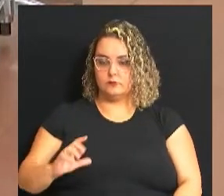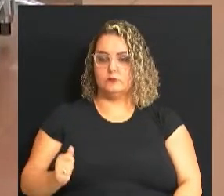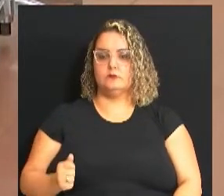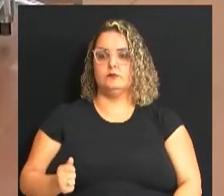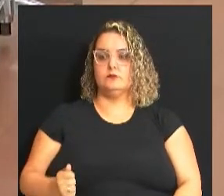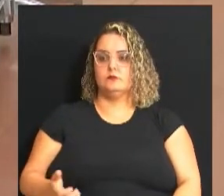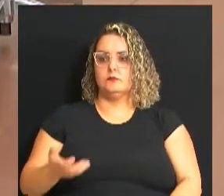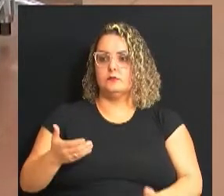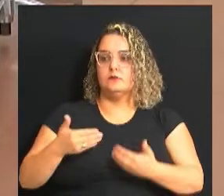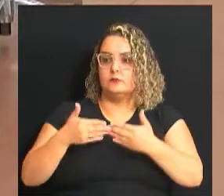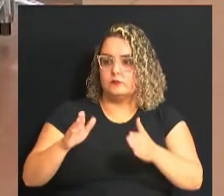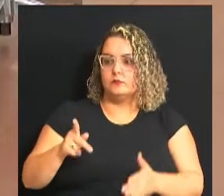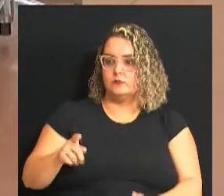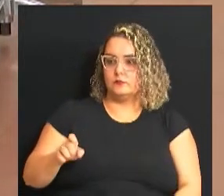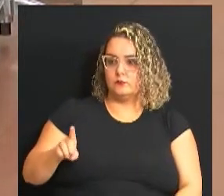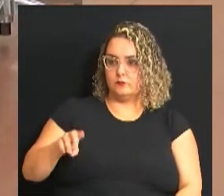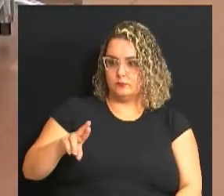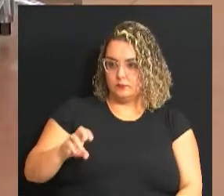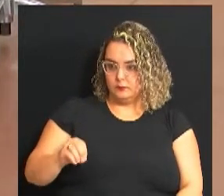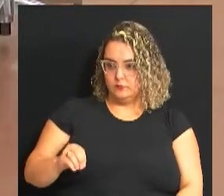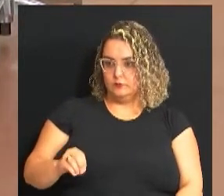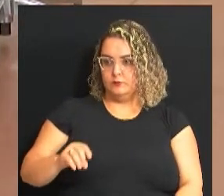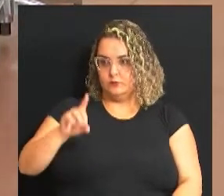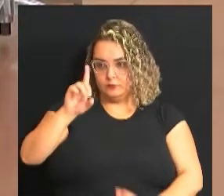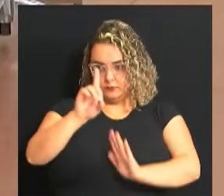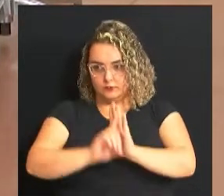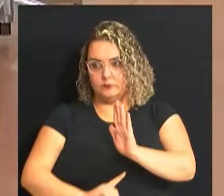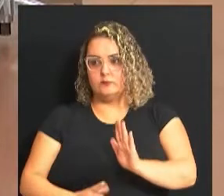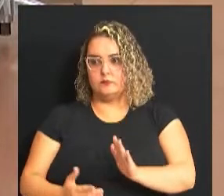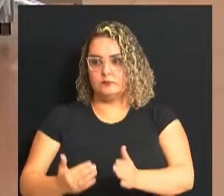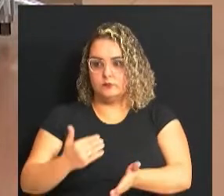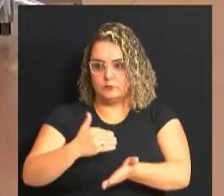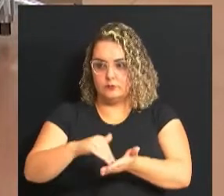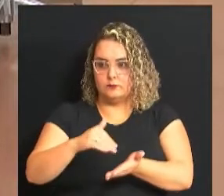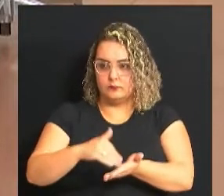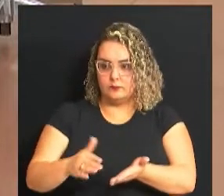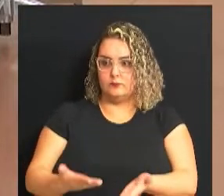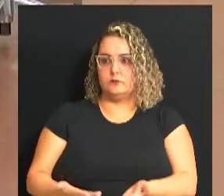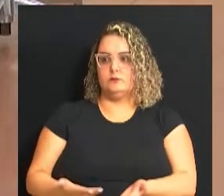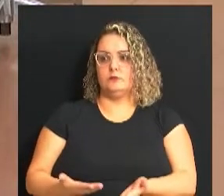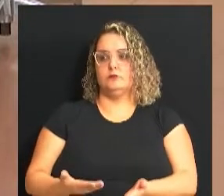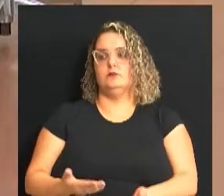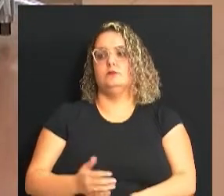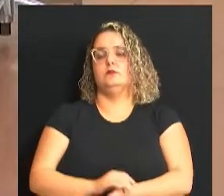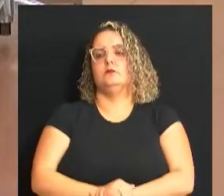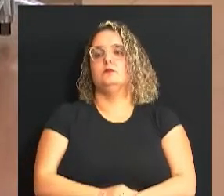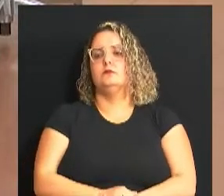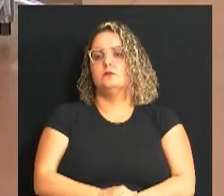passar a palavra ao Pedro Costa, diretor da Secretaria Municipal de Assistência Social.